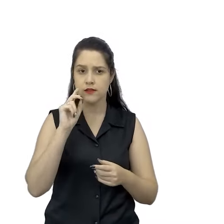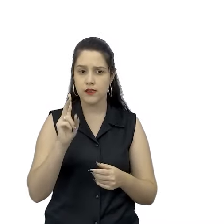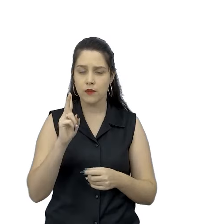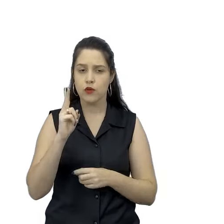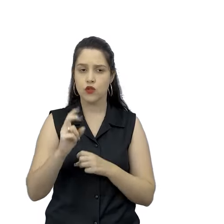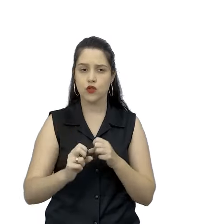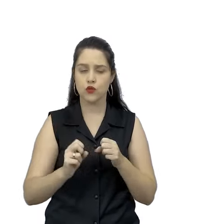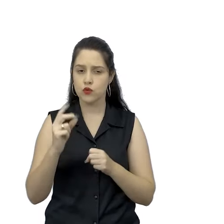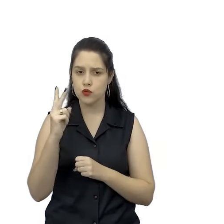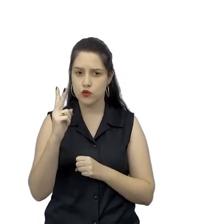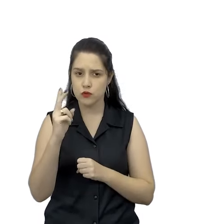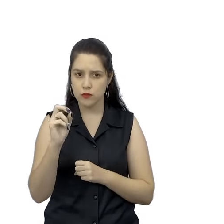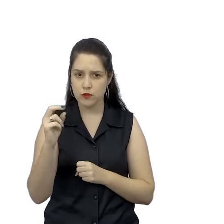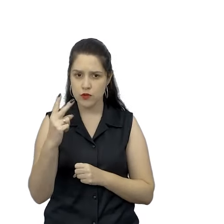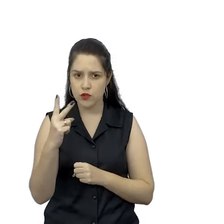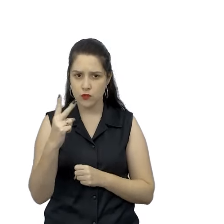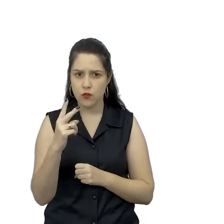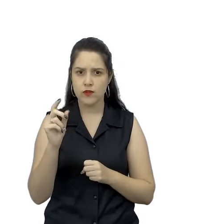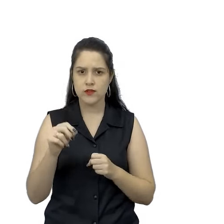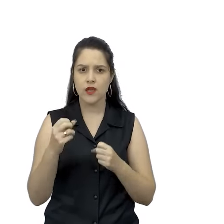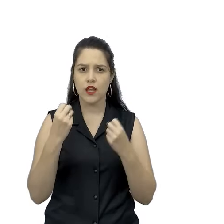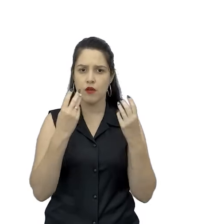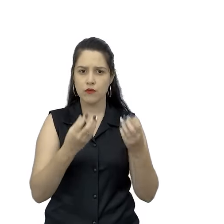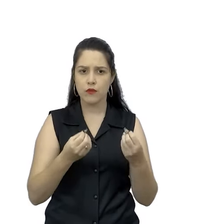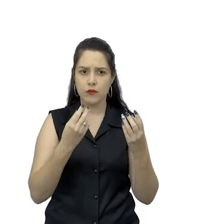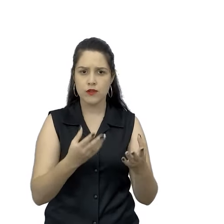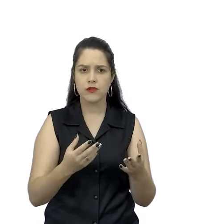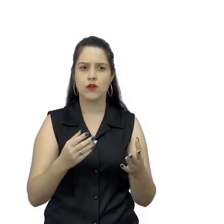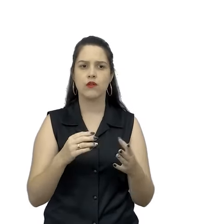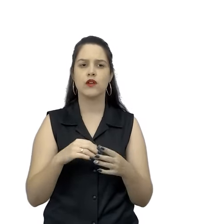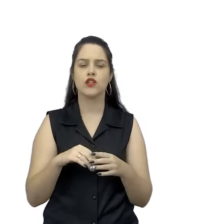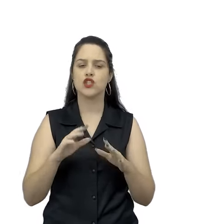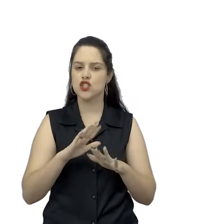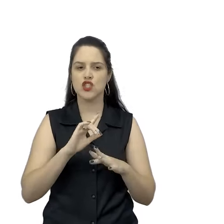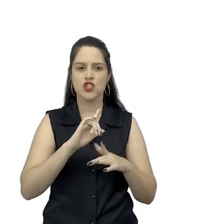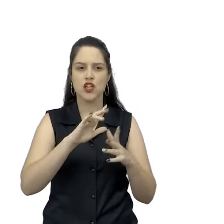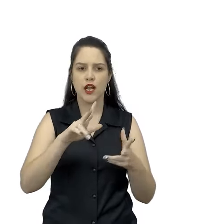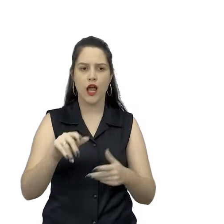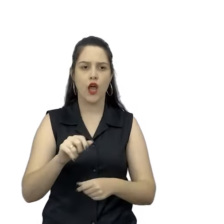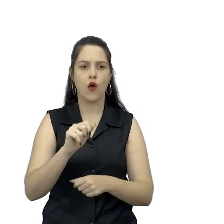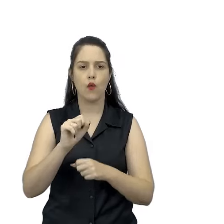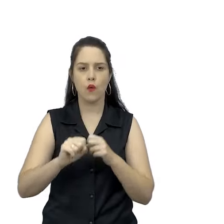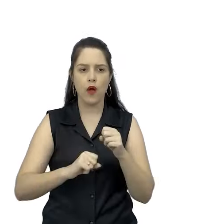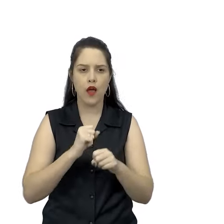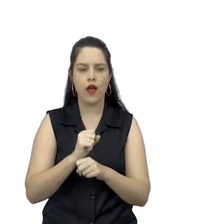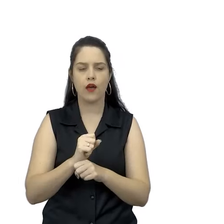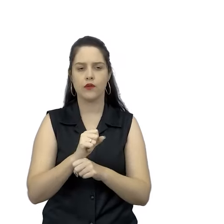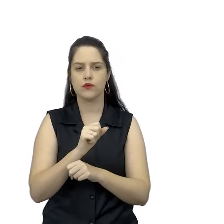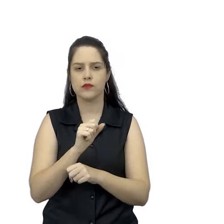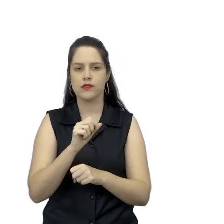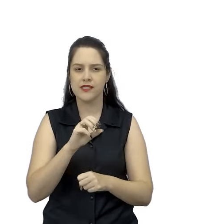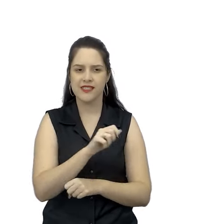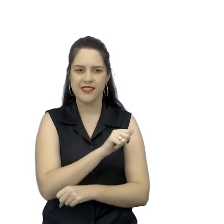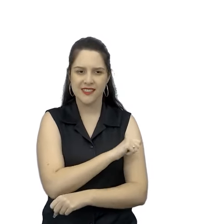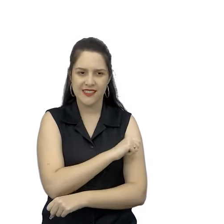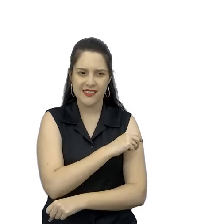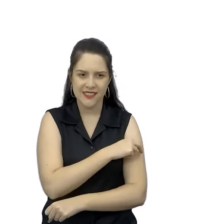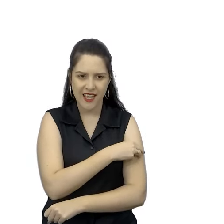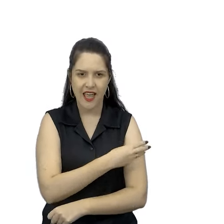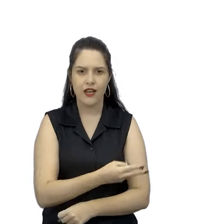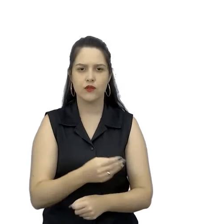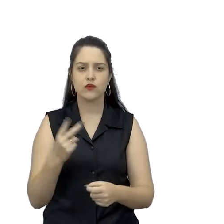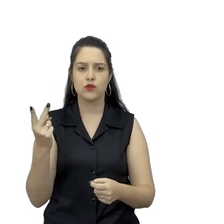né? Dentro dessa proposta de formação de etapa e ano série, com base nisso, né, o professor pode seguir ao